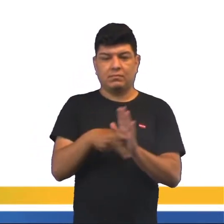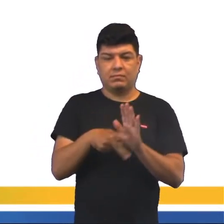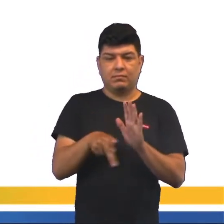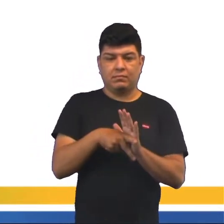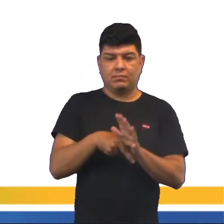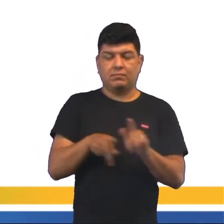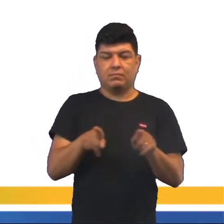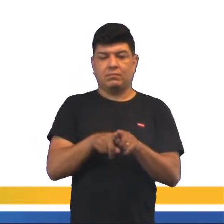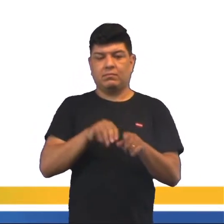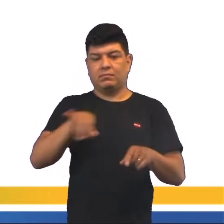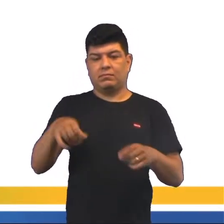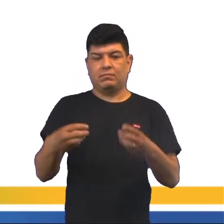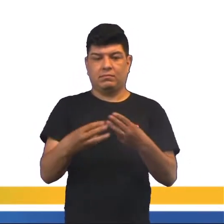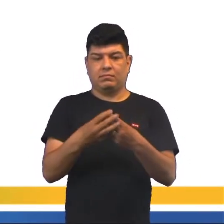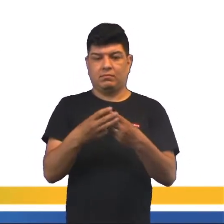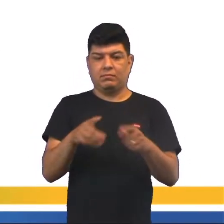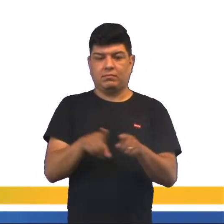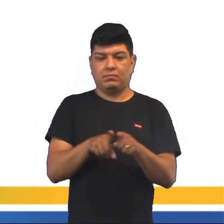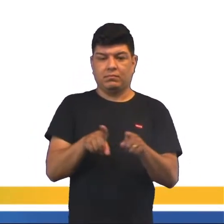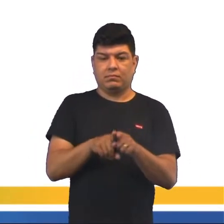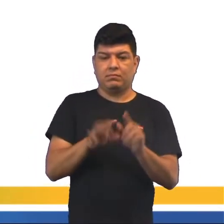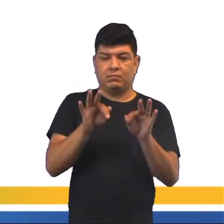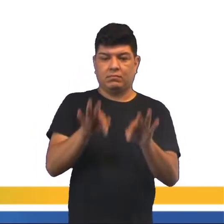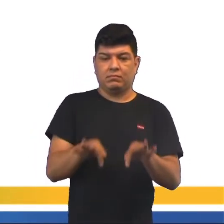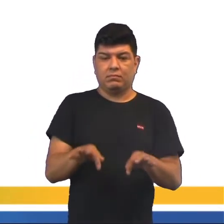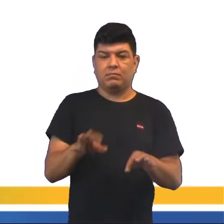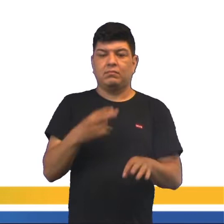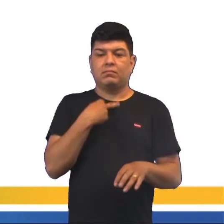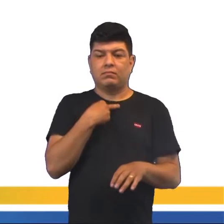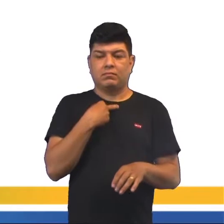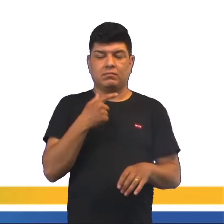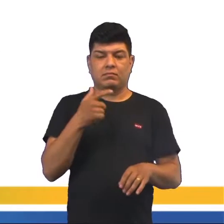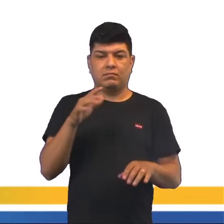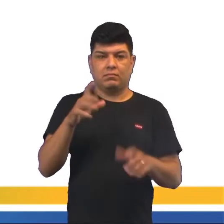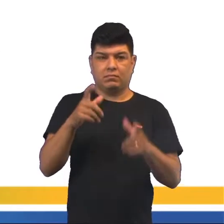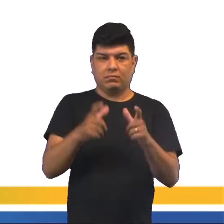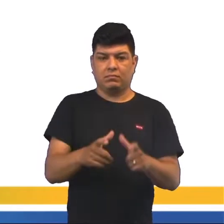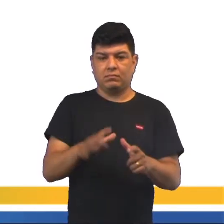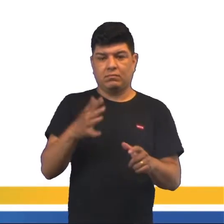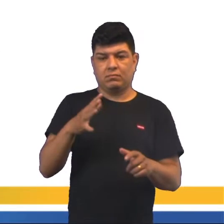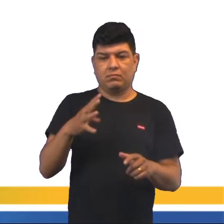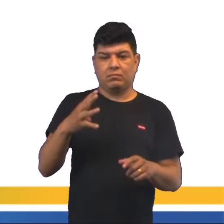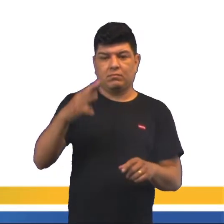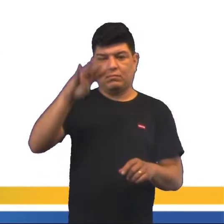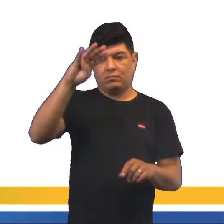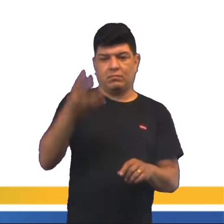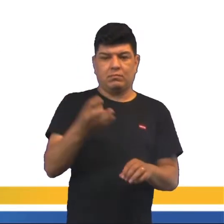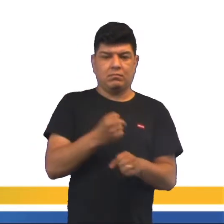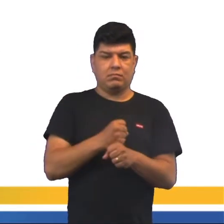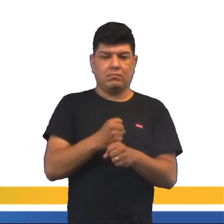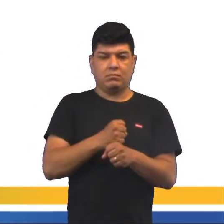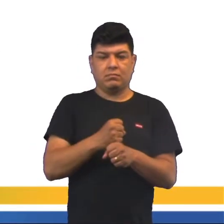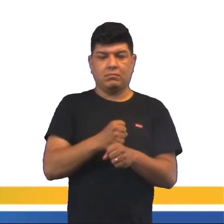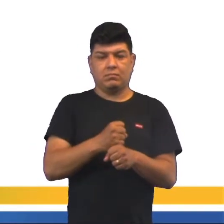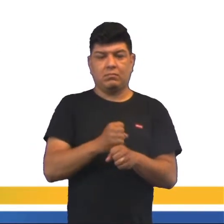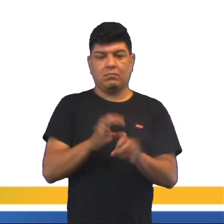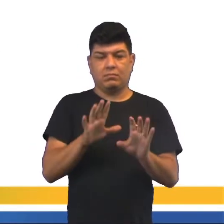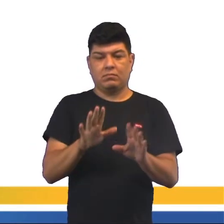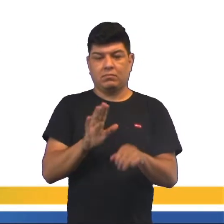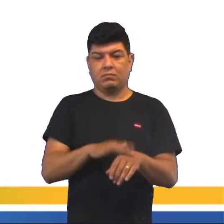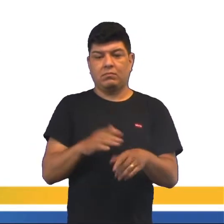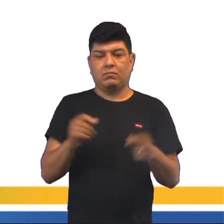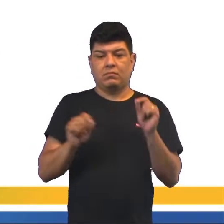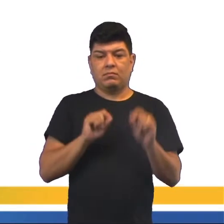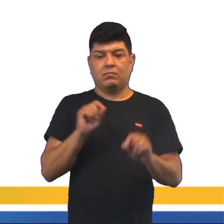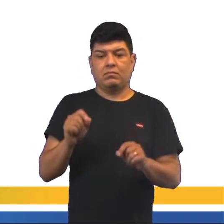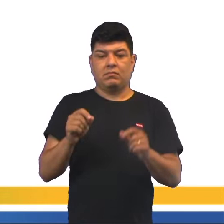próprios palestinos quanto pelos judeus. Esses últimos ocuparam essa região há mais de 4.000 anos, que é considerada por